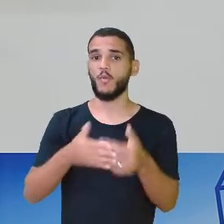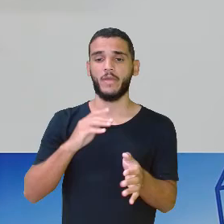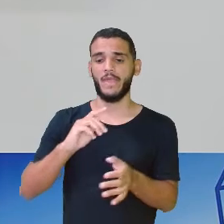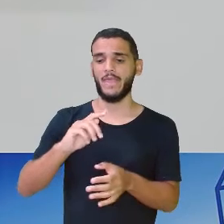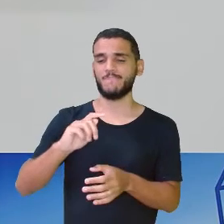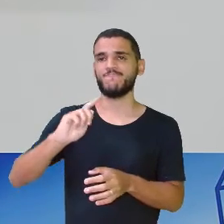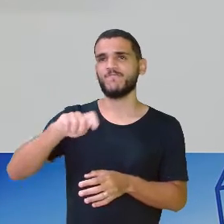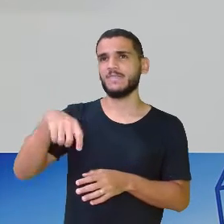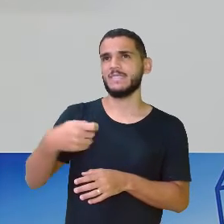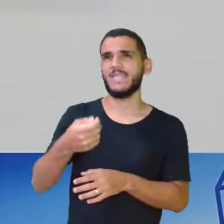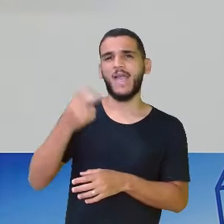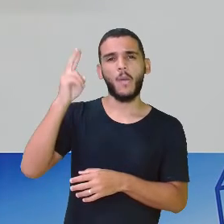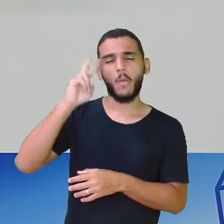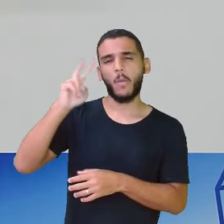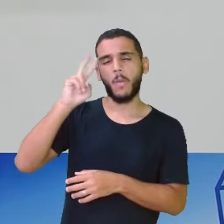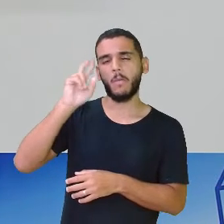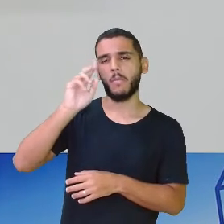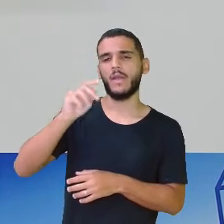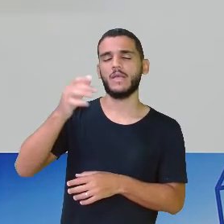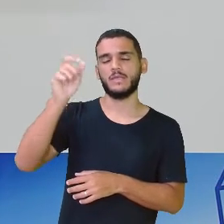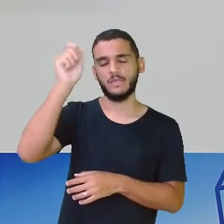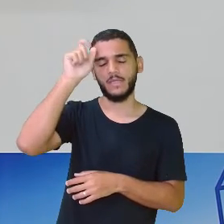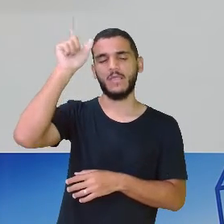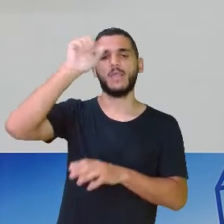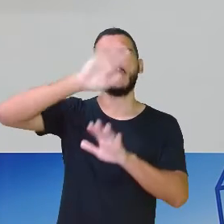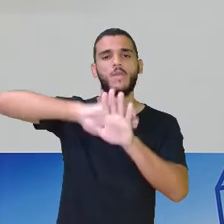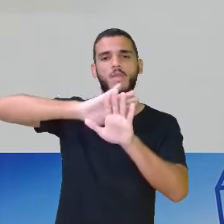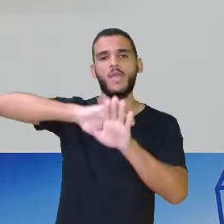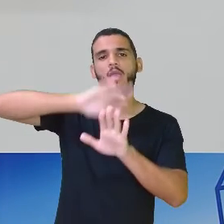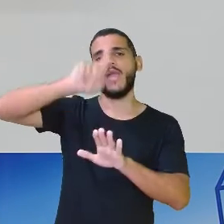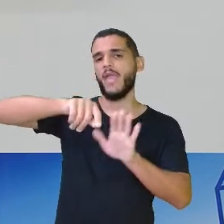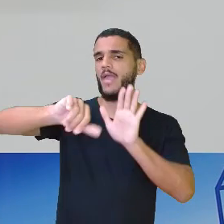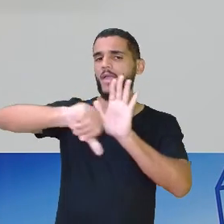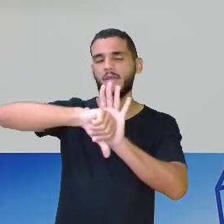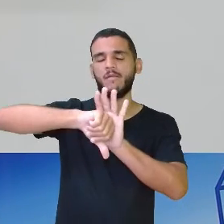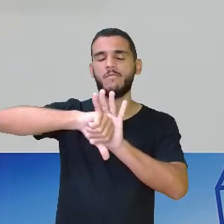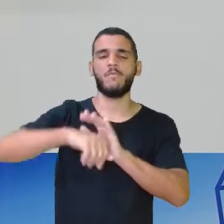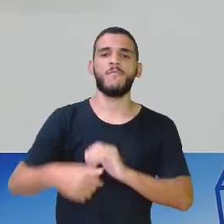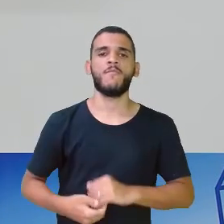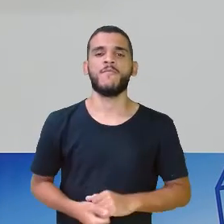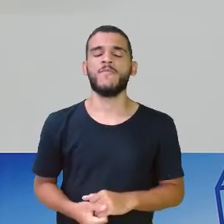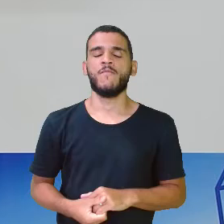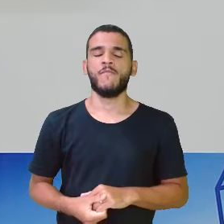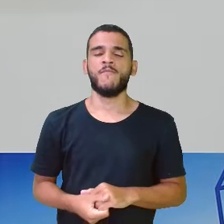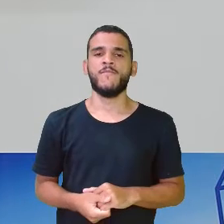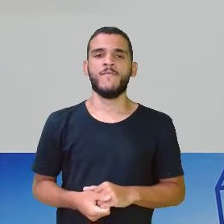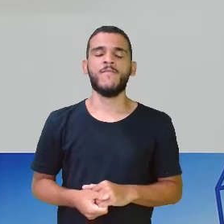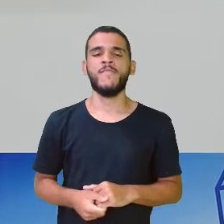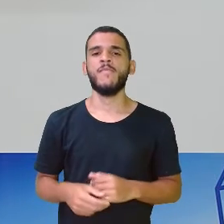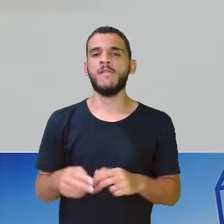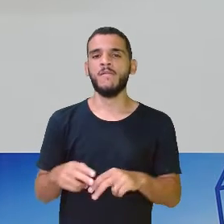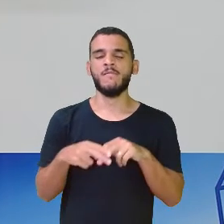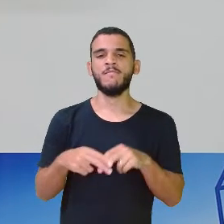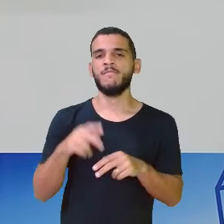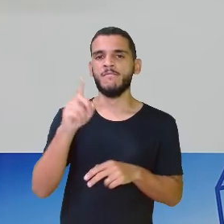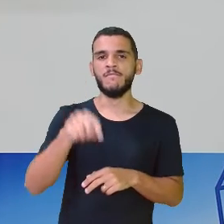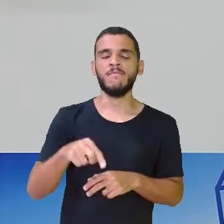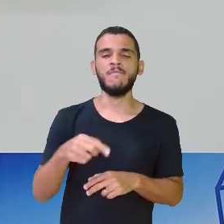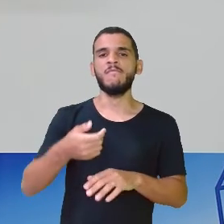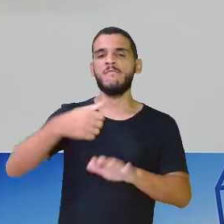a essa ideologia é considerado crime. E a gente vai tentar entender por que essa ideologia ela